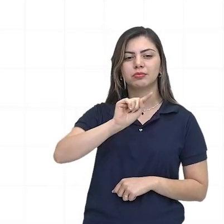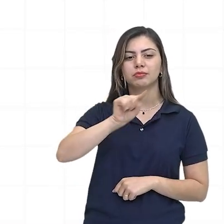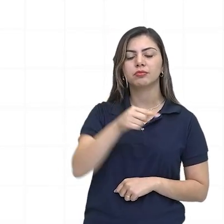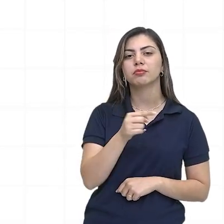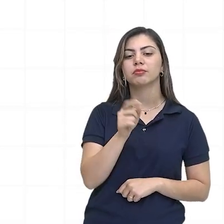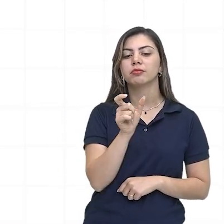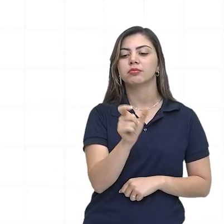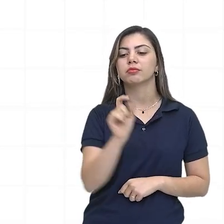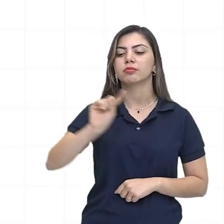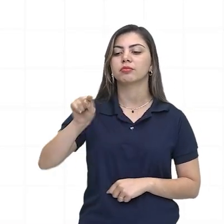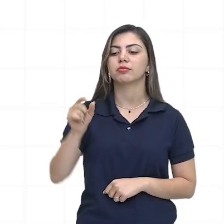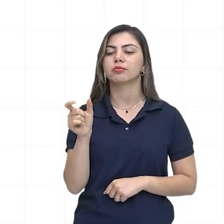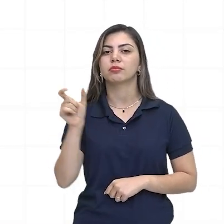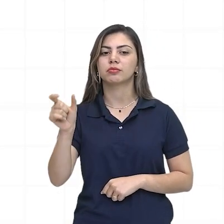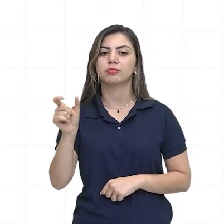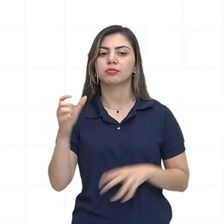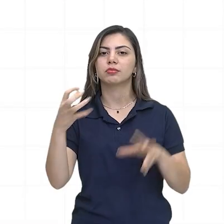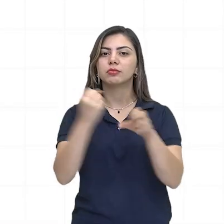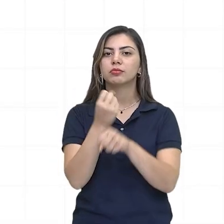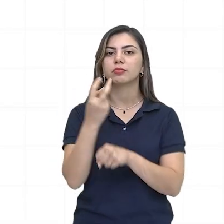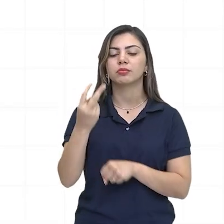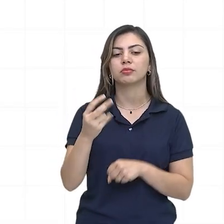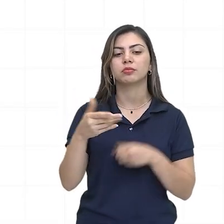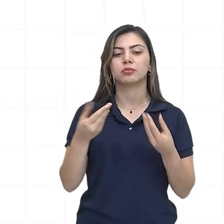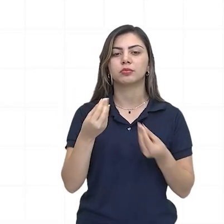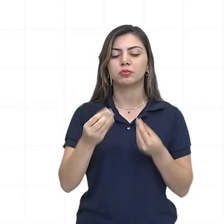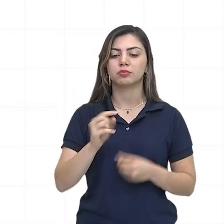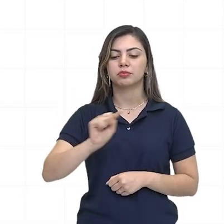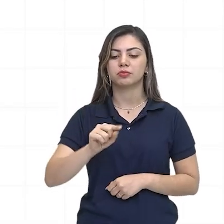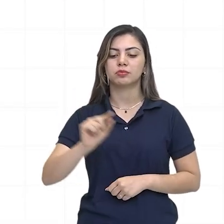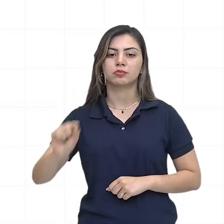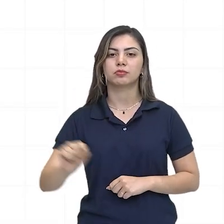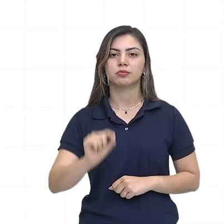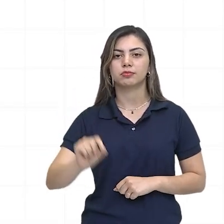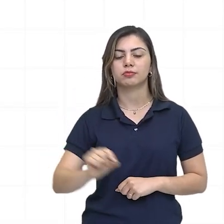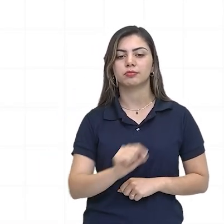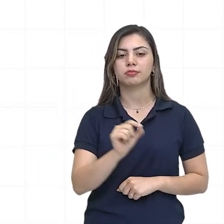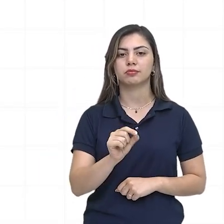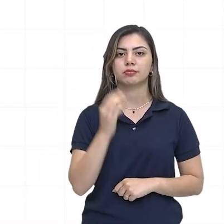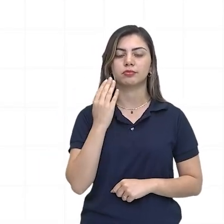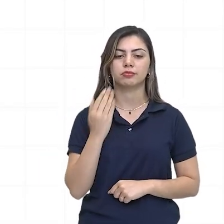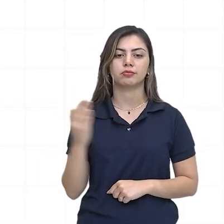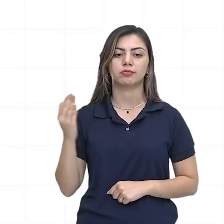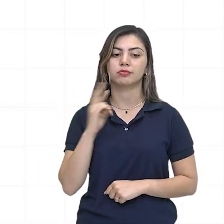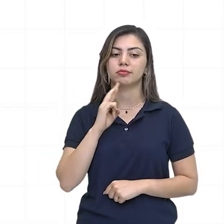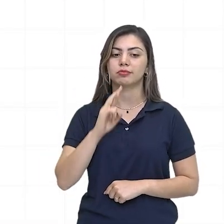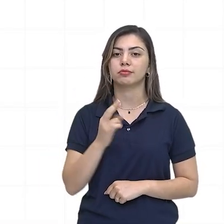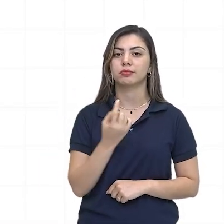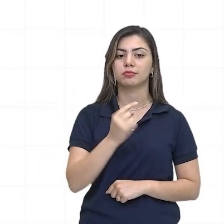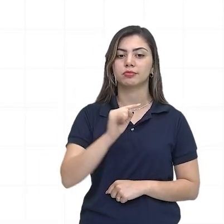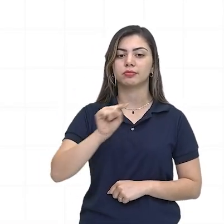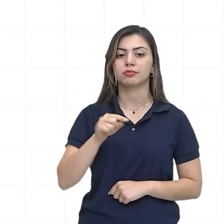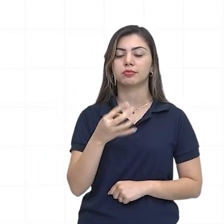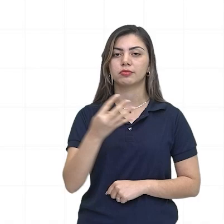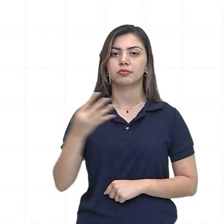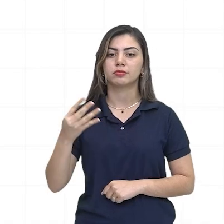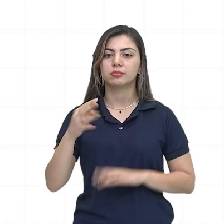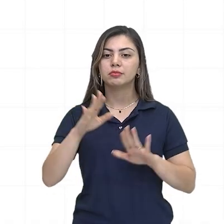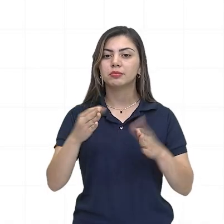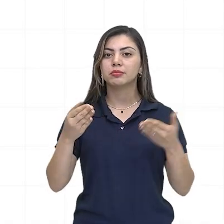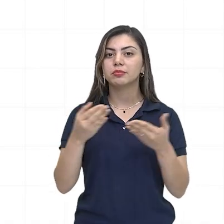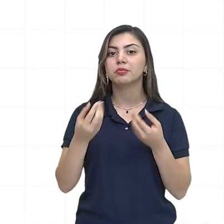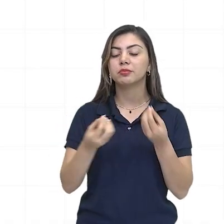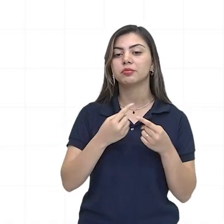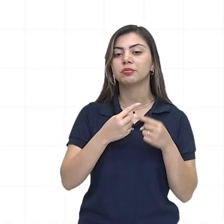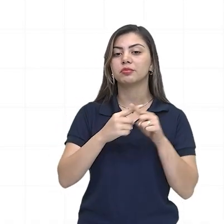1,44 é o resultado de 1,2 vezes 1,2. Agora a gente vai pegar esse resultado e multiplicar